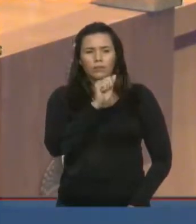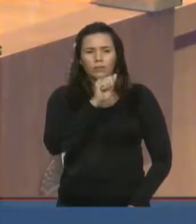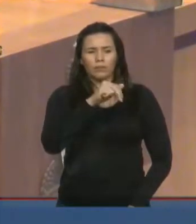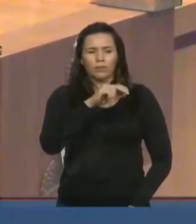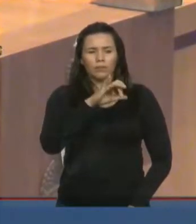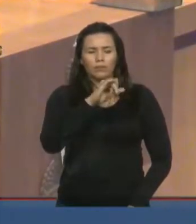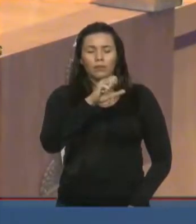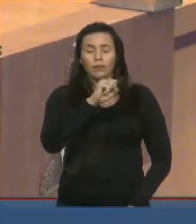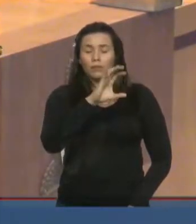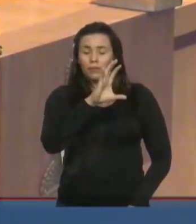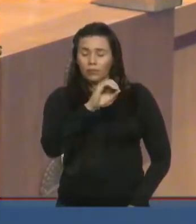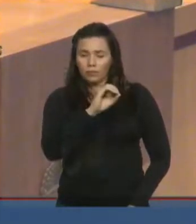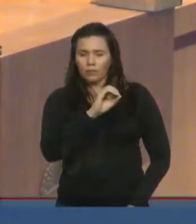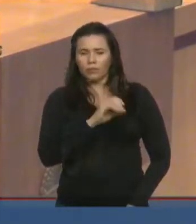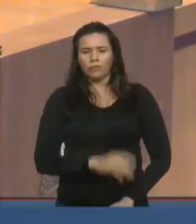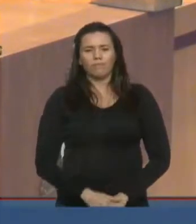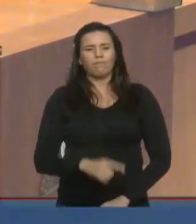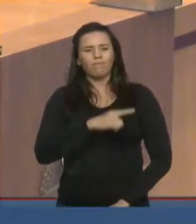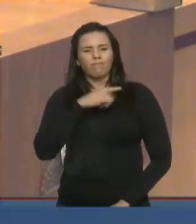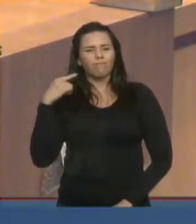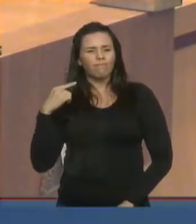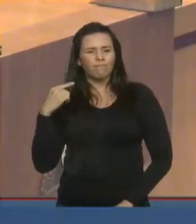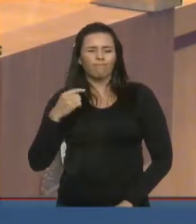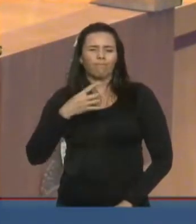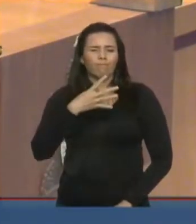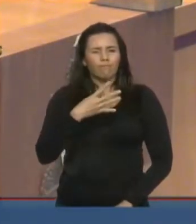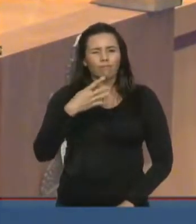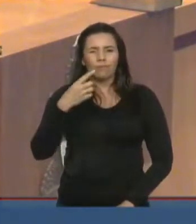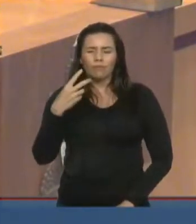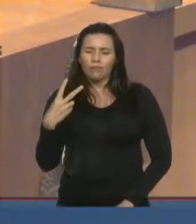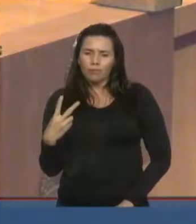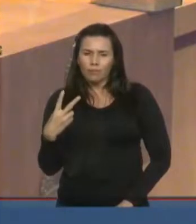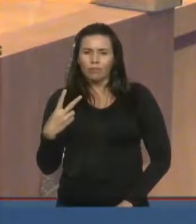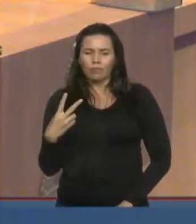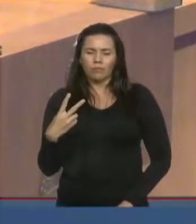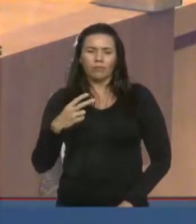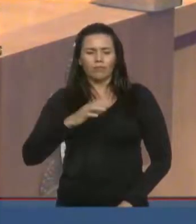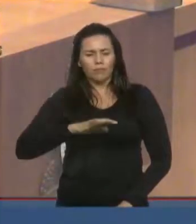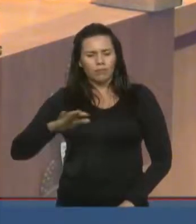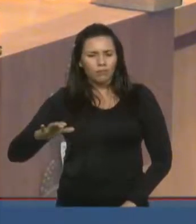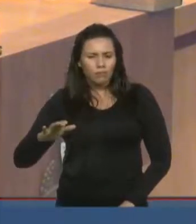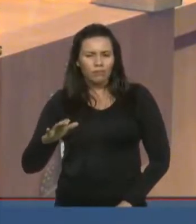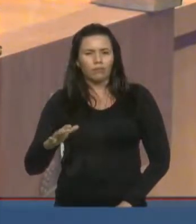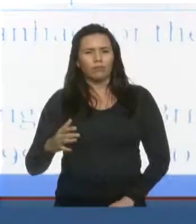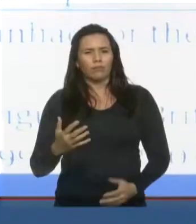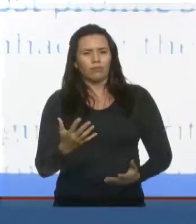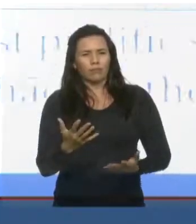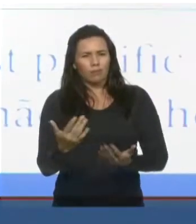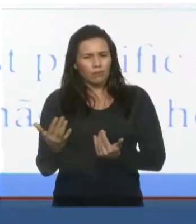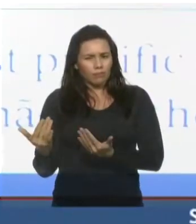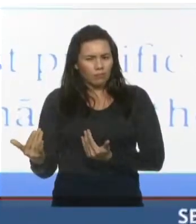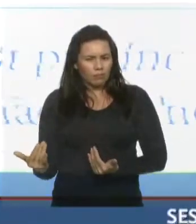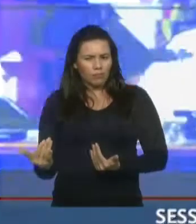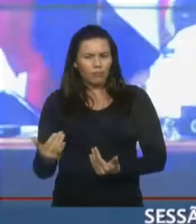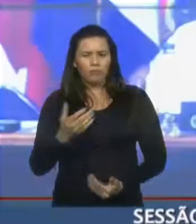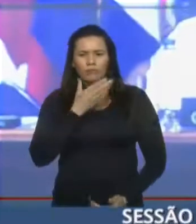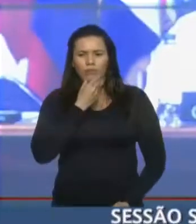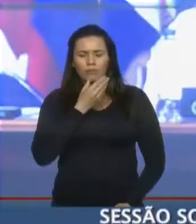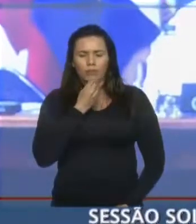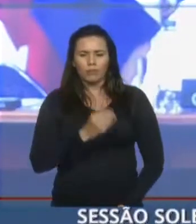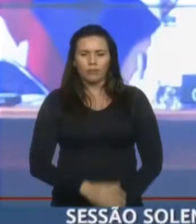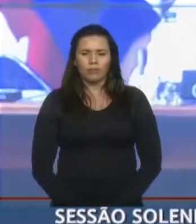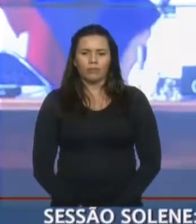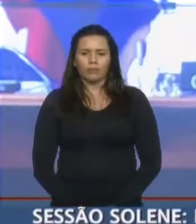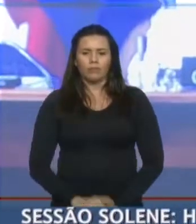entre 4 e 15 anos. Outubro de 2004. Após a repercussão deste caso, o Brasil e a Organização